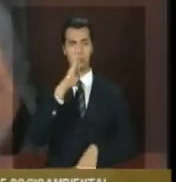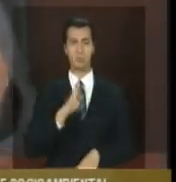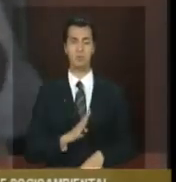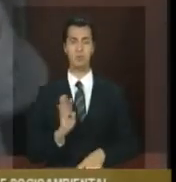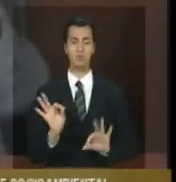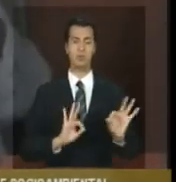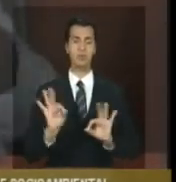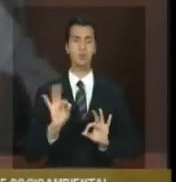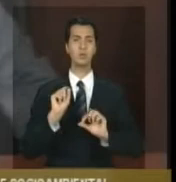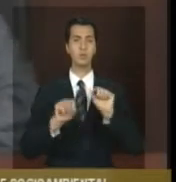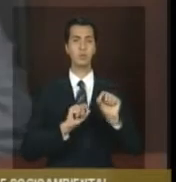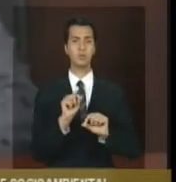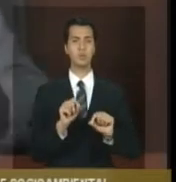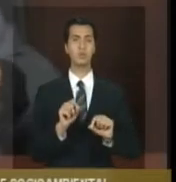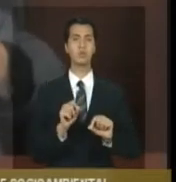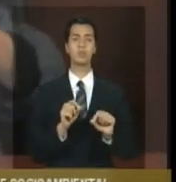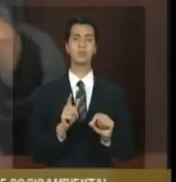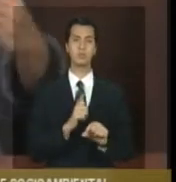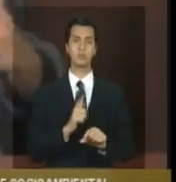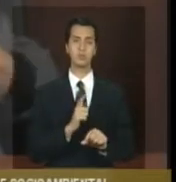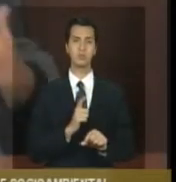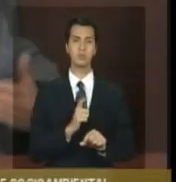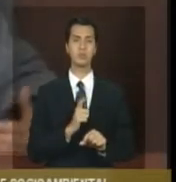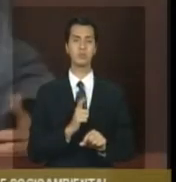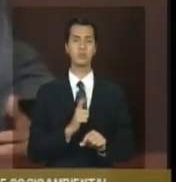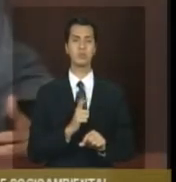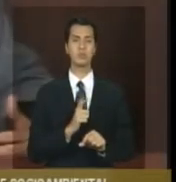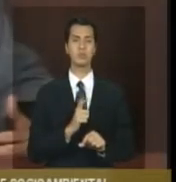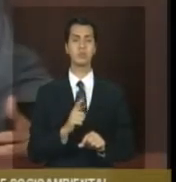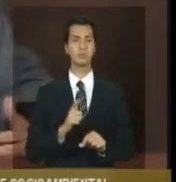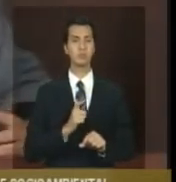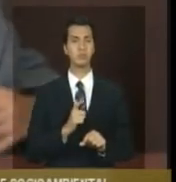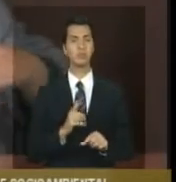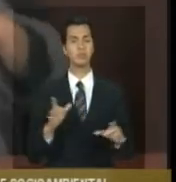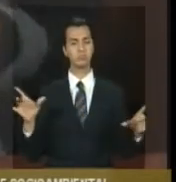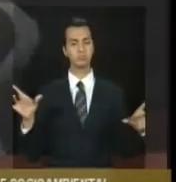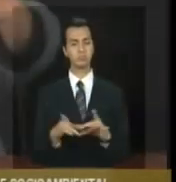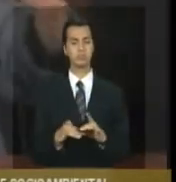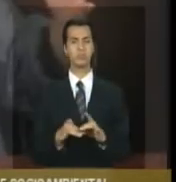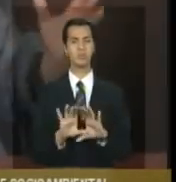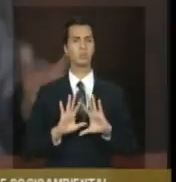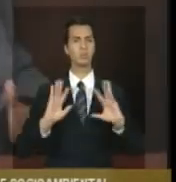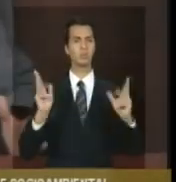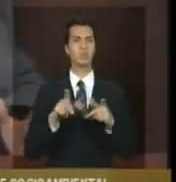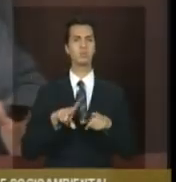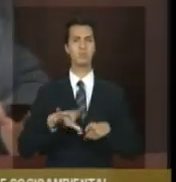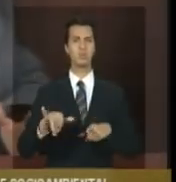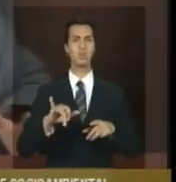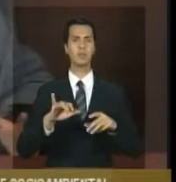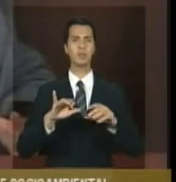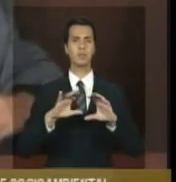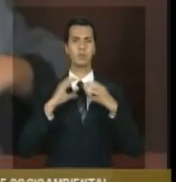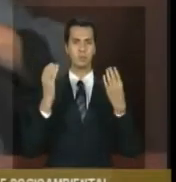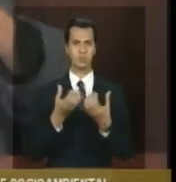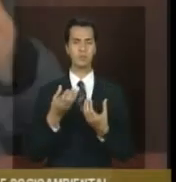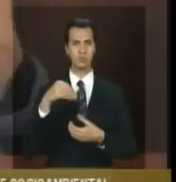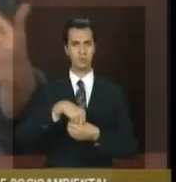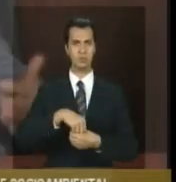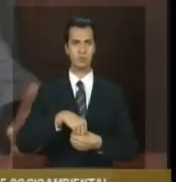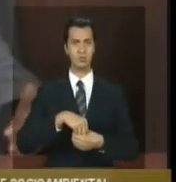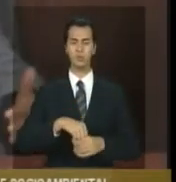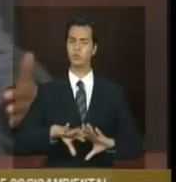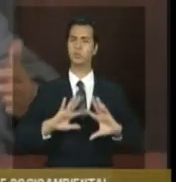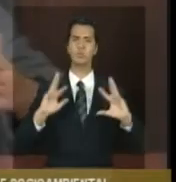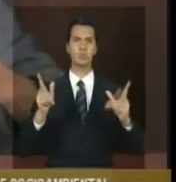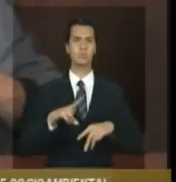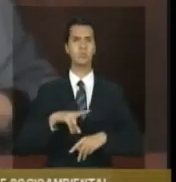uma construção que coloca a maior distância 1,5 km. Todos vão estar em volta do Rio Centro. Todos vão estar ali para